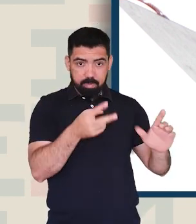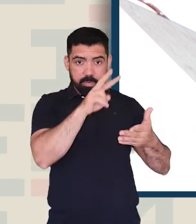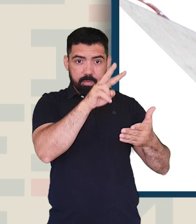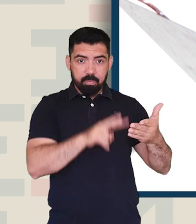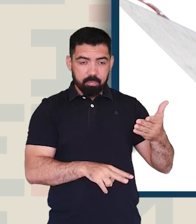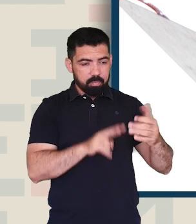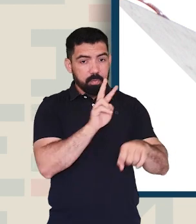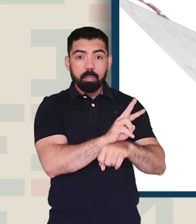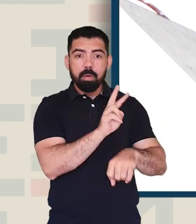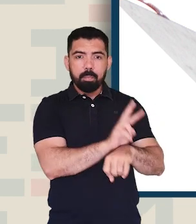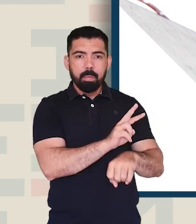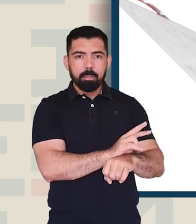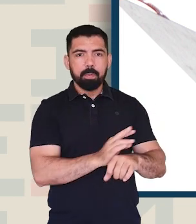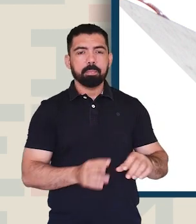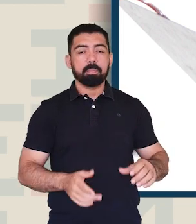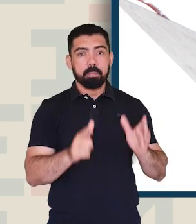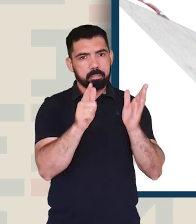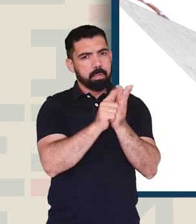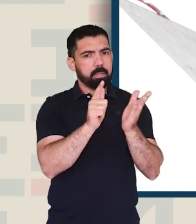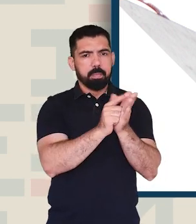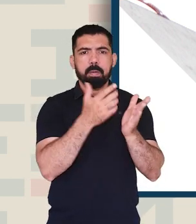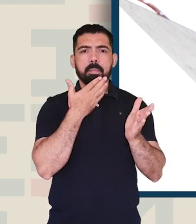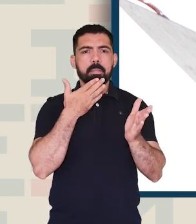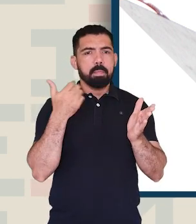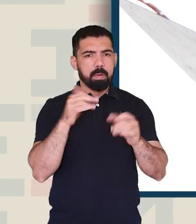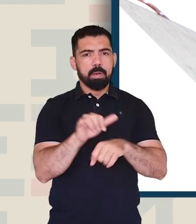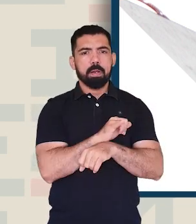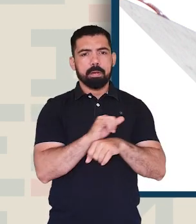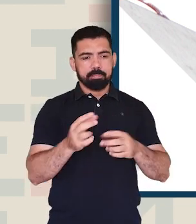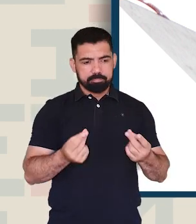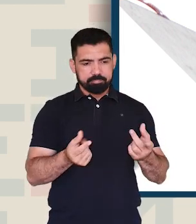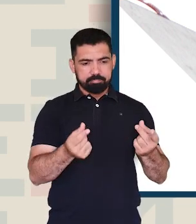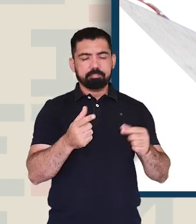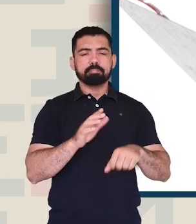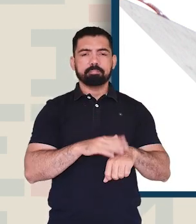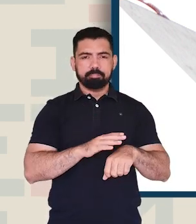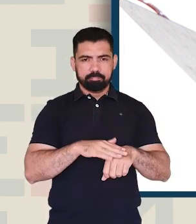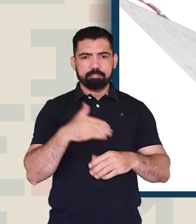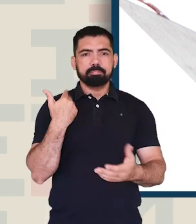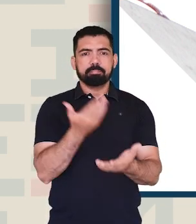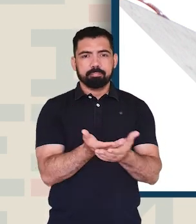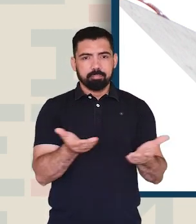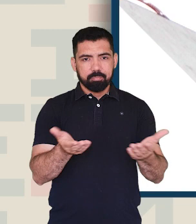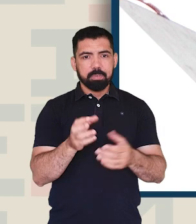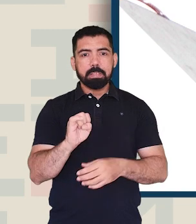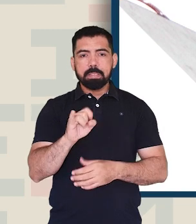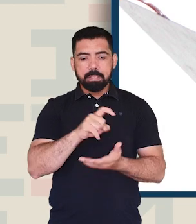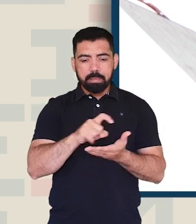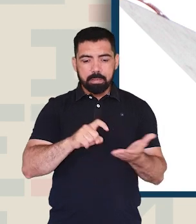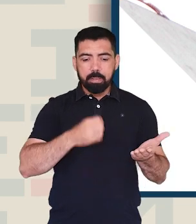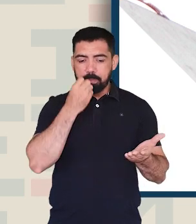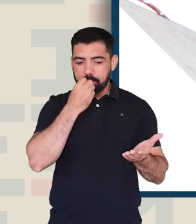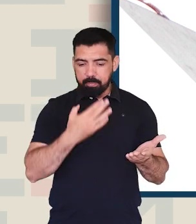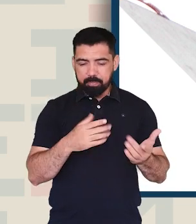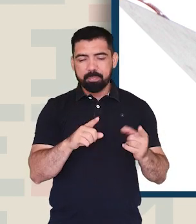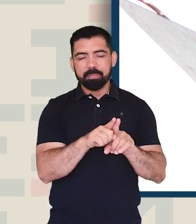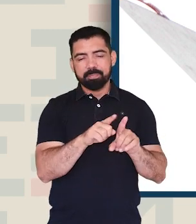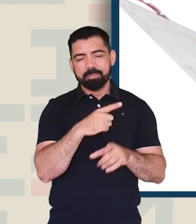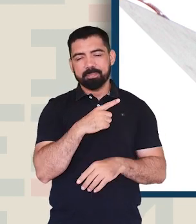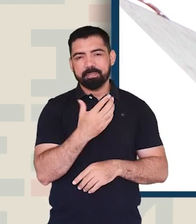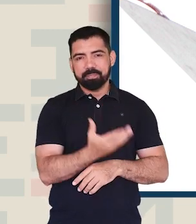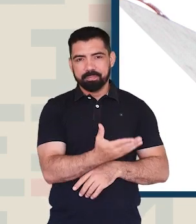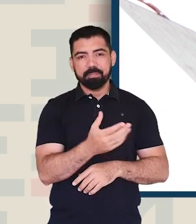foi preservada, o papel ainda é uma melhor forma de preservar, né? Se for com uma boa impressora, uma boa